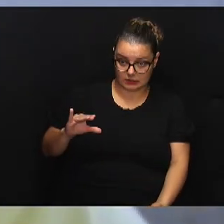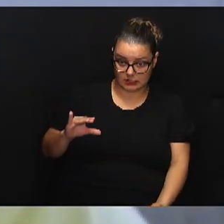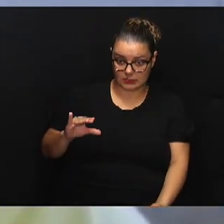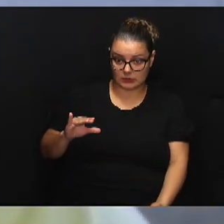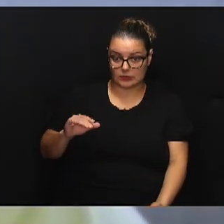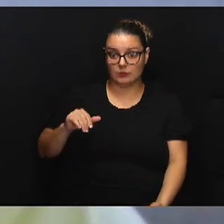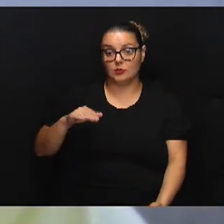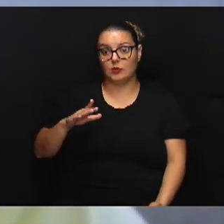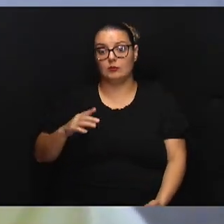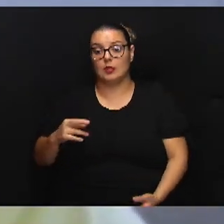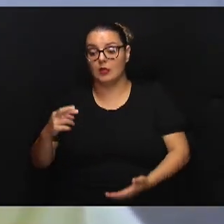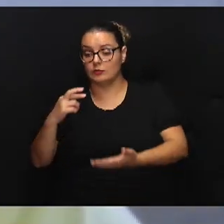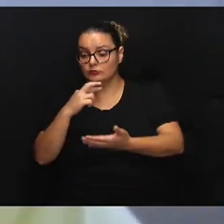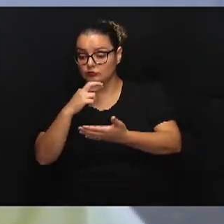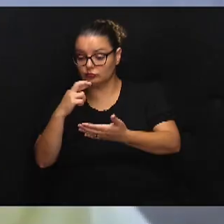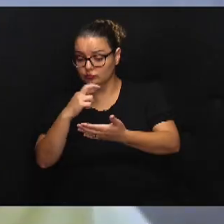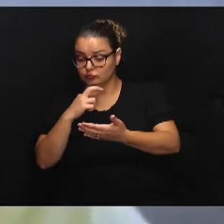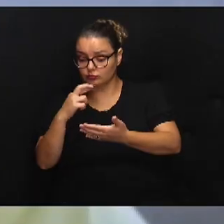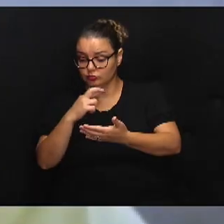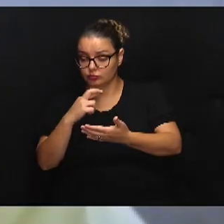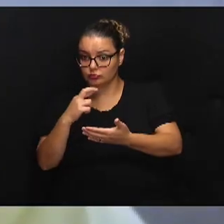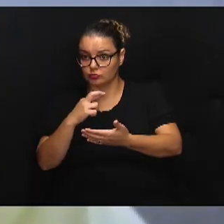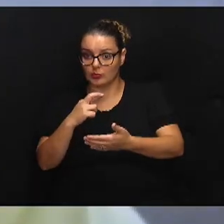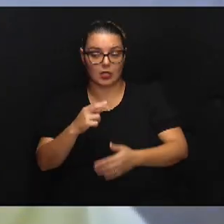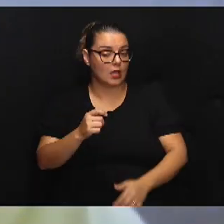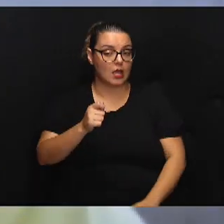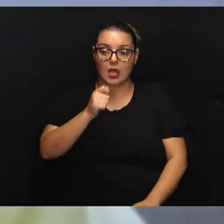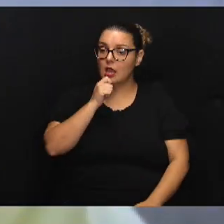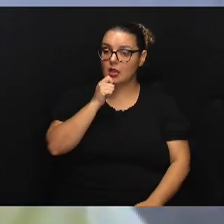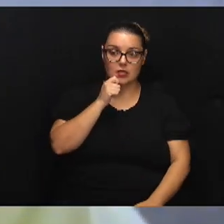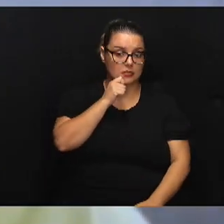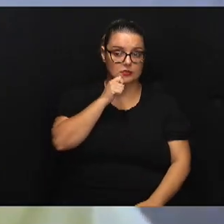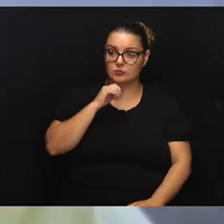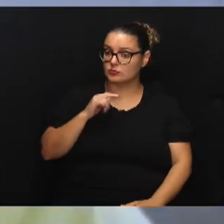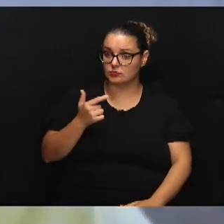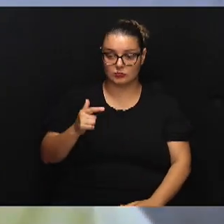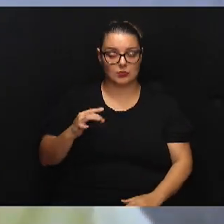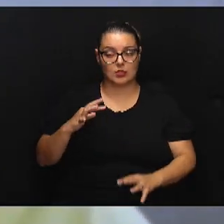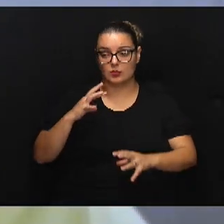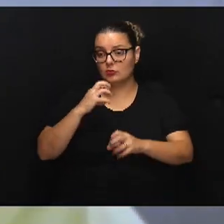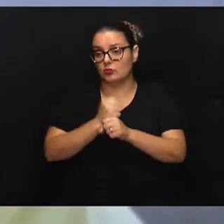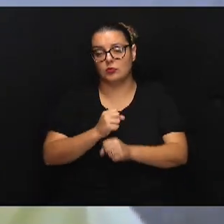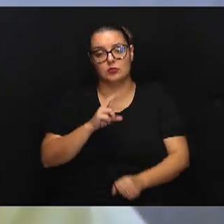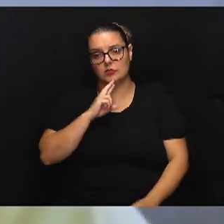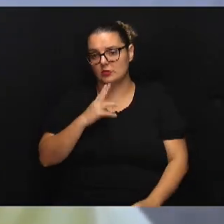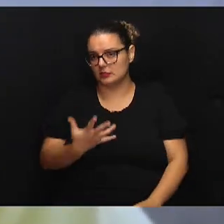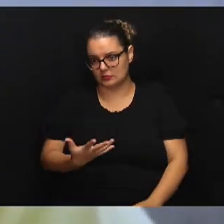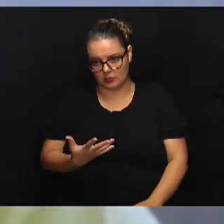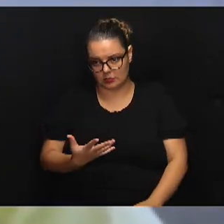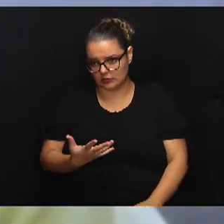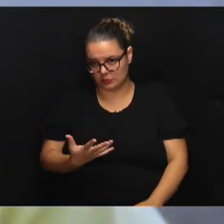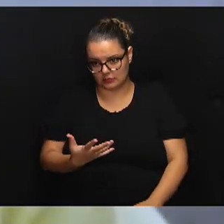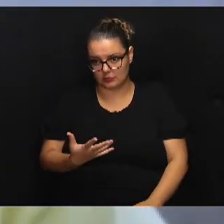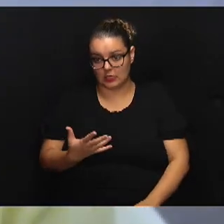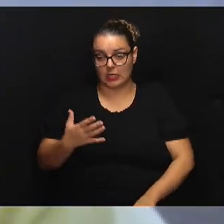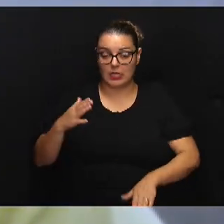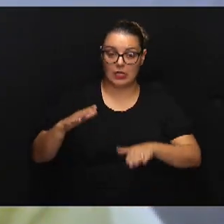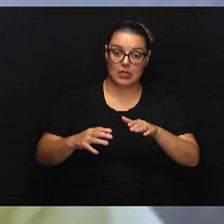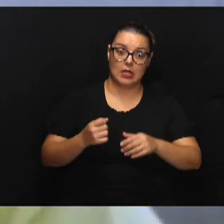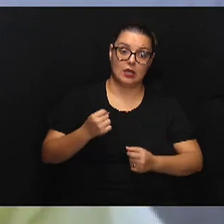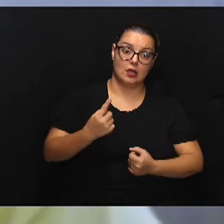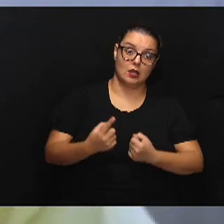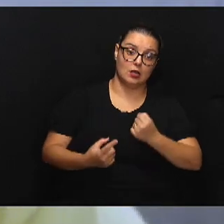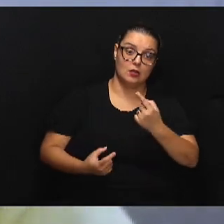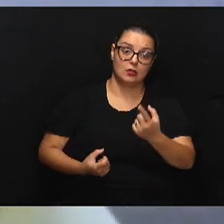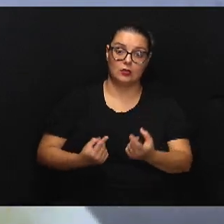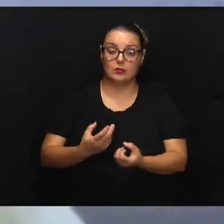tenha investigado, mas ela não tem todas as respostas. Às vezes, tem algumas